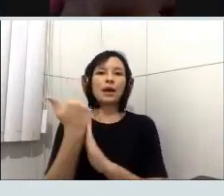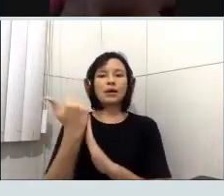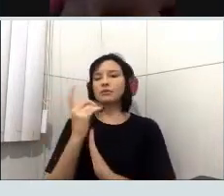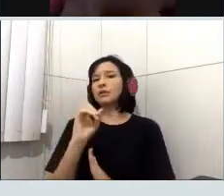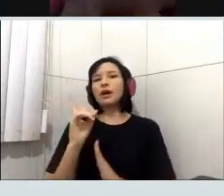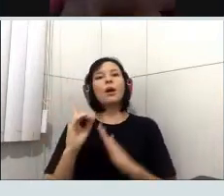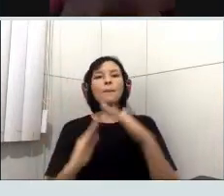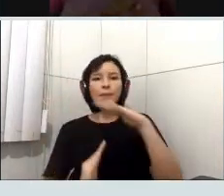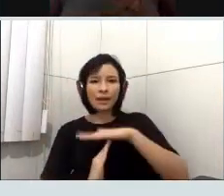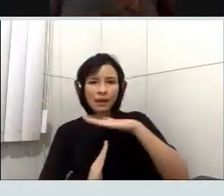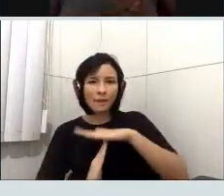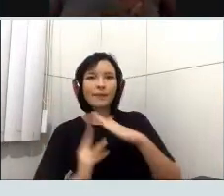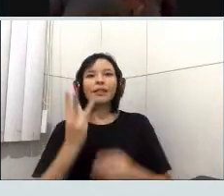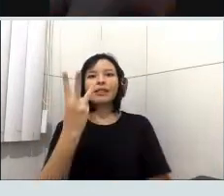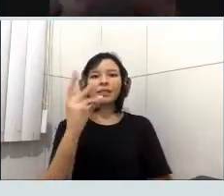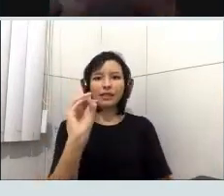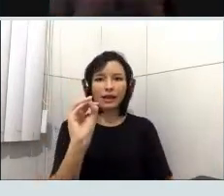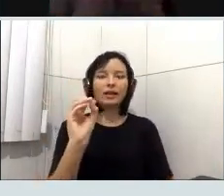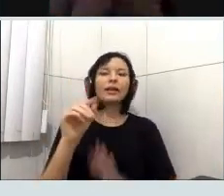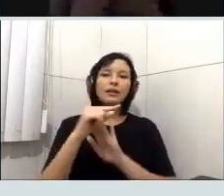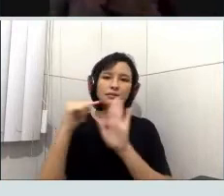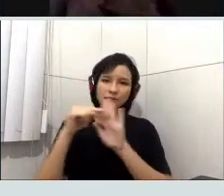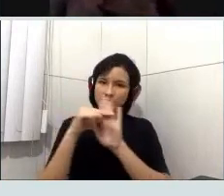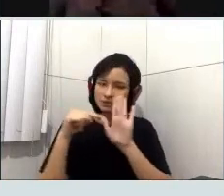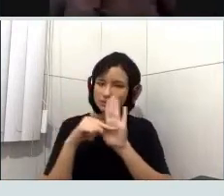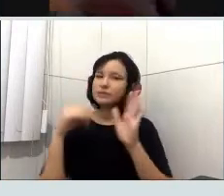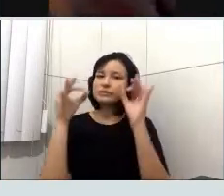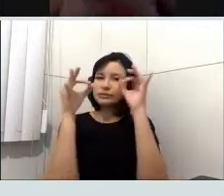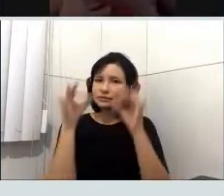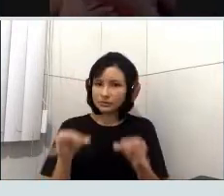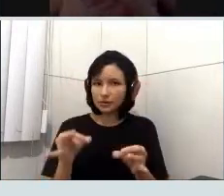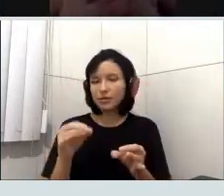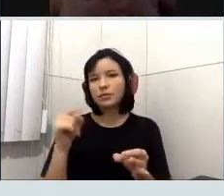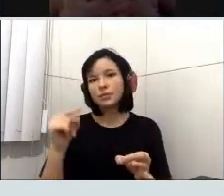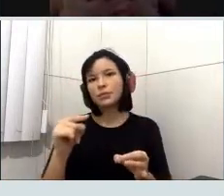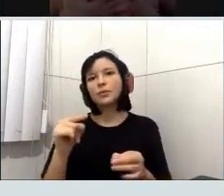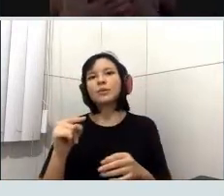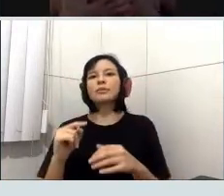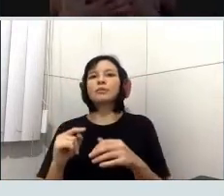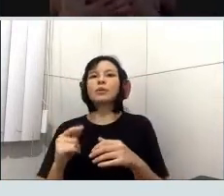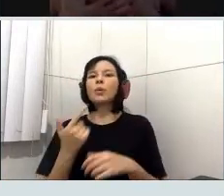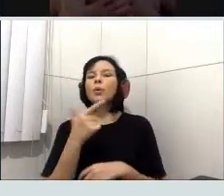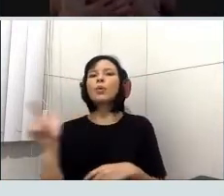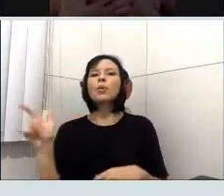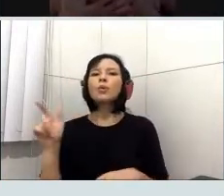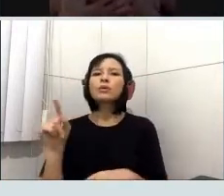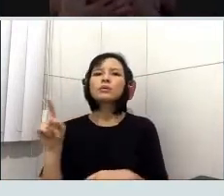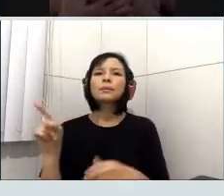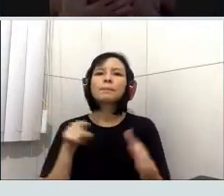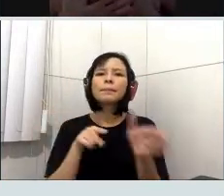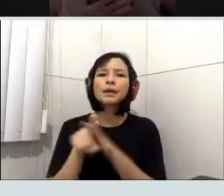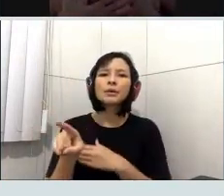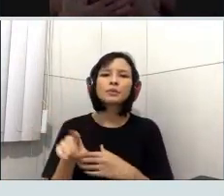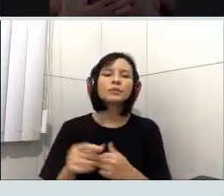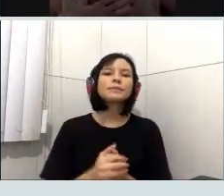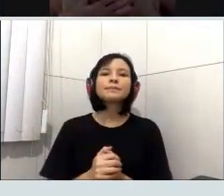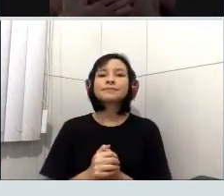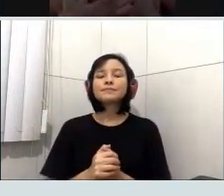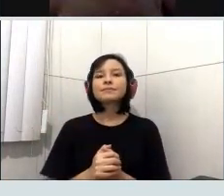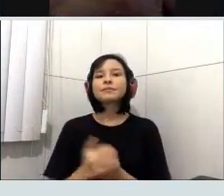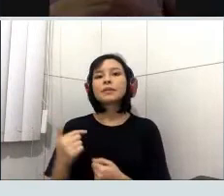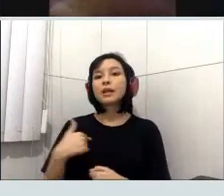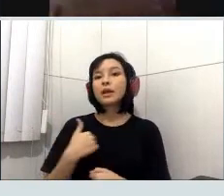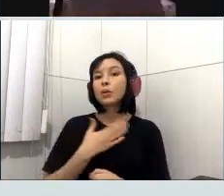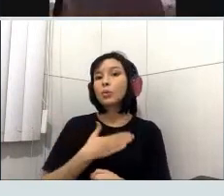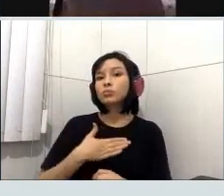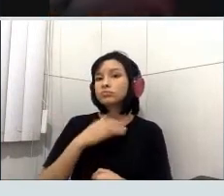vão estar se preparando da maneira correta. E eu vi que meu tempo estourou, mas tem mais uma pergunta. Eu gosto de definir o tema na